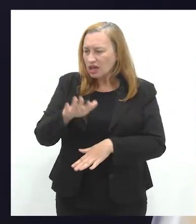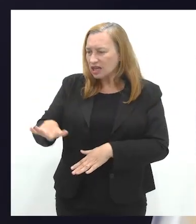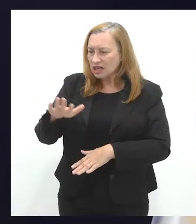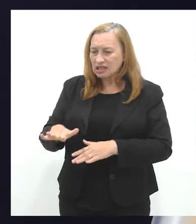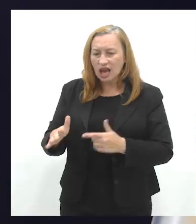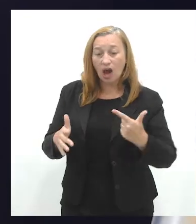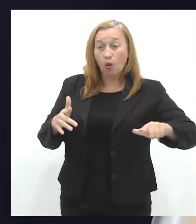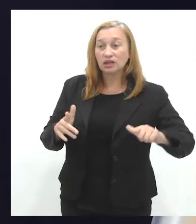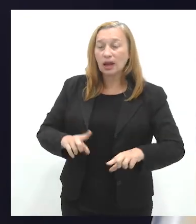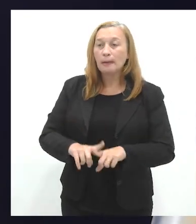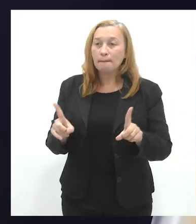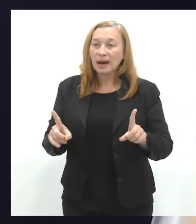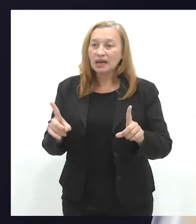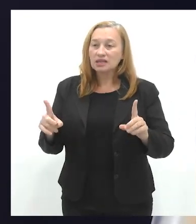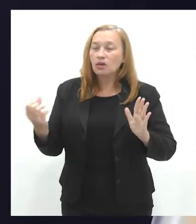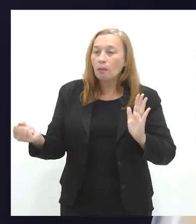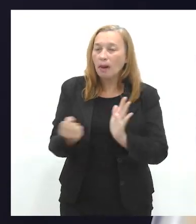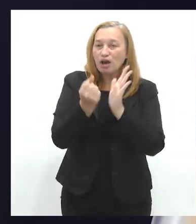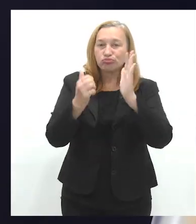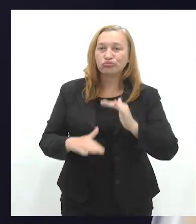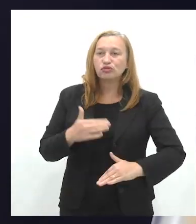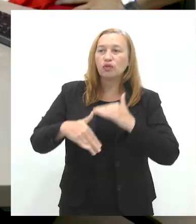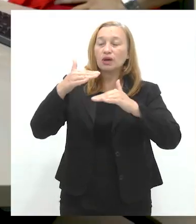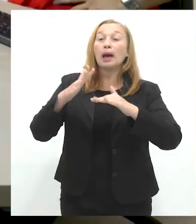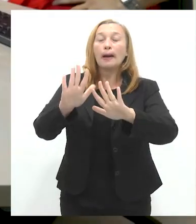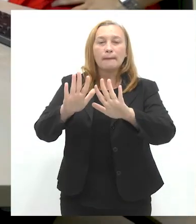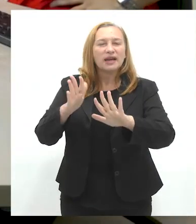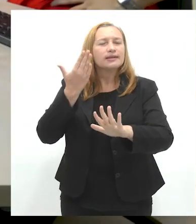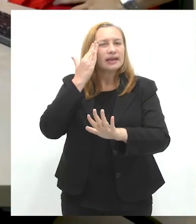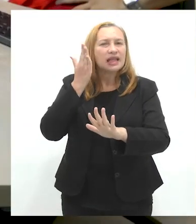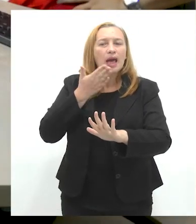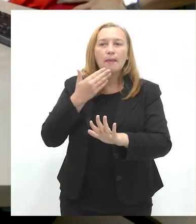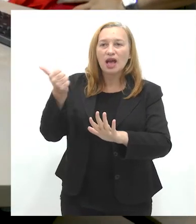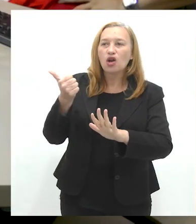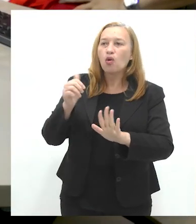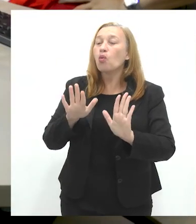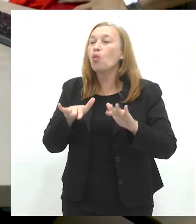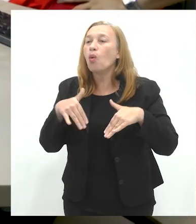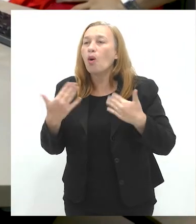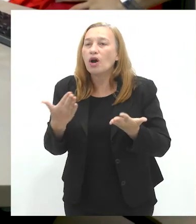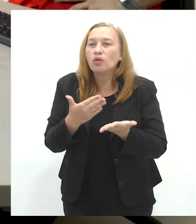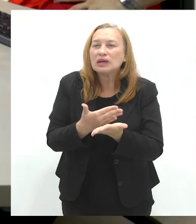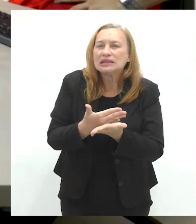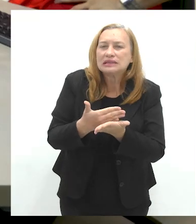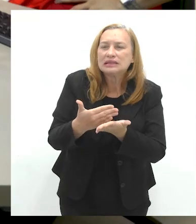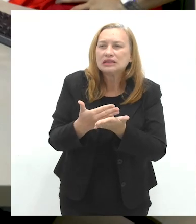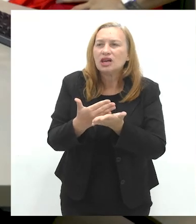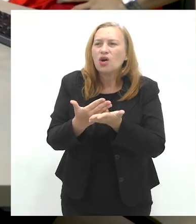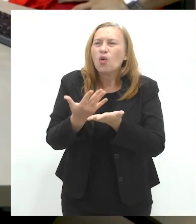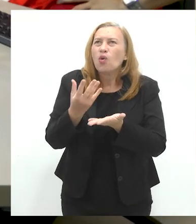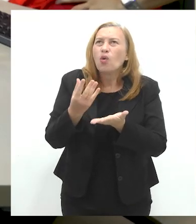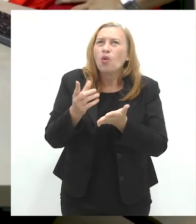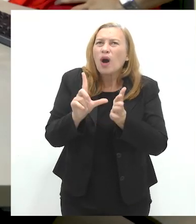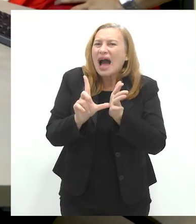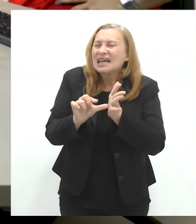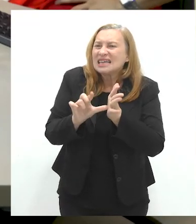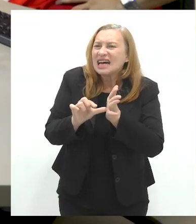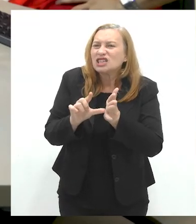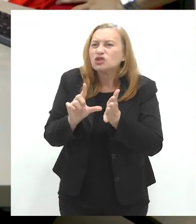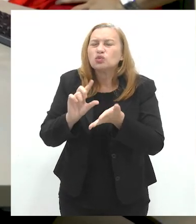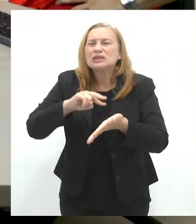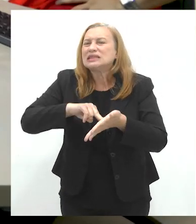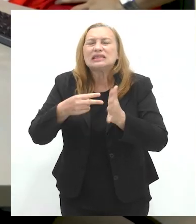outra, mas nós trabalhamos com o marco do desenvolvimento. Vem cá, para a gente entender melhor, qual é o indício de atraso? O que a gente pode chamar